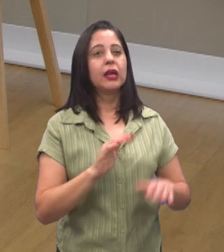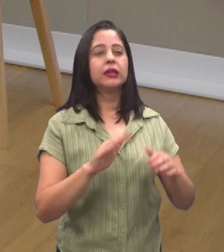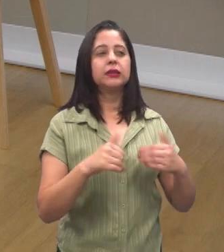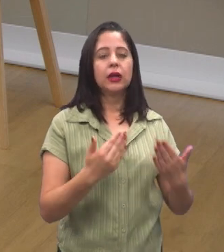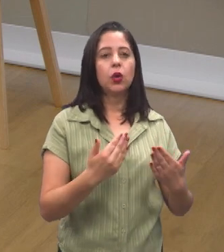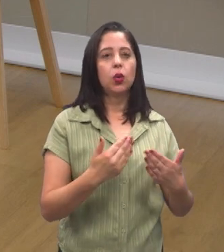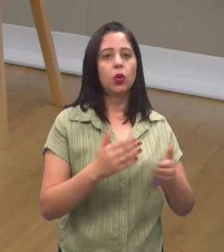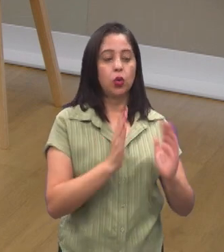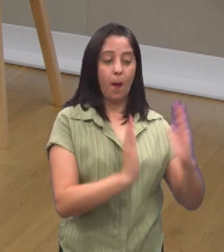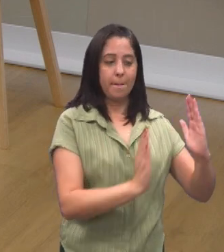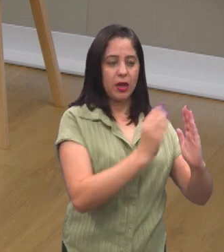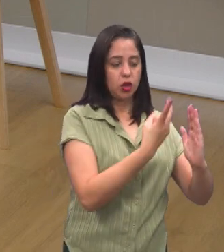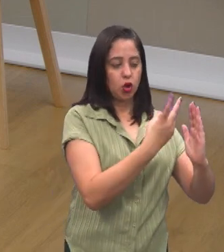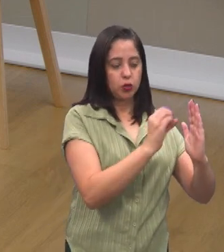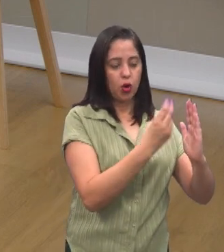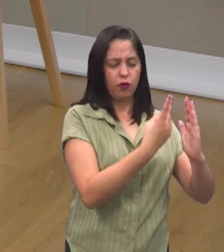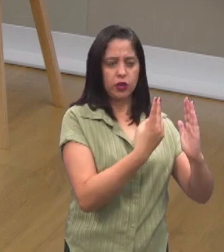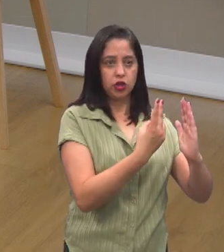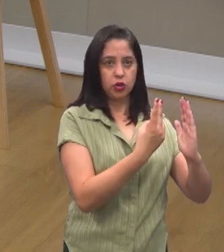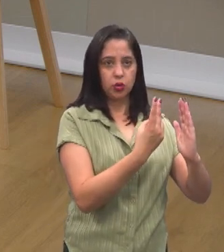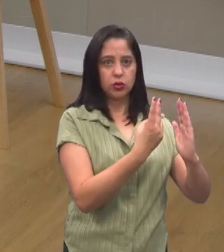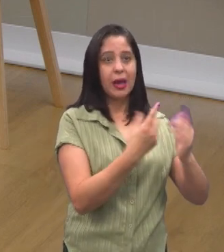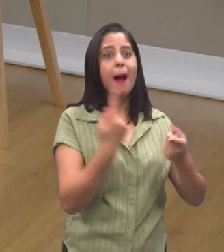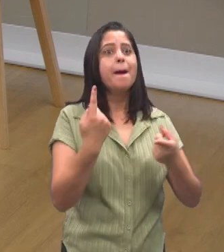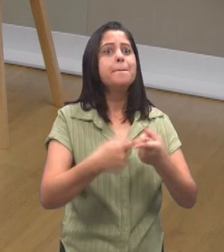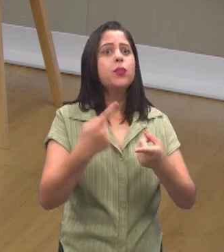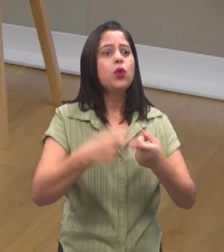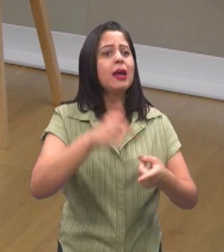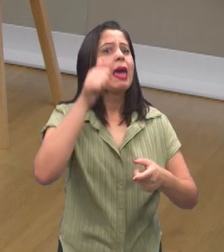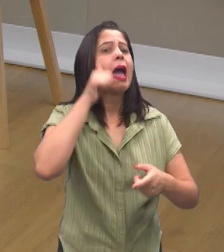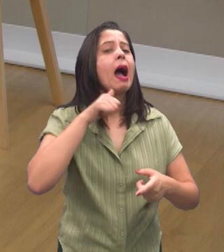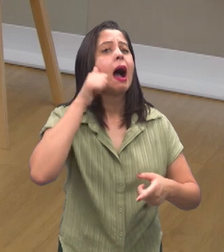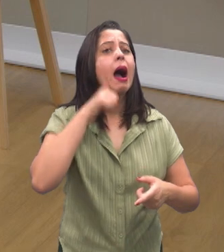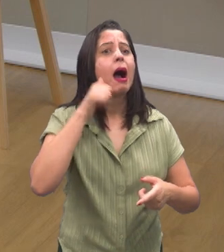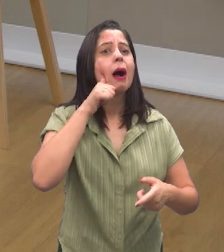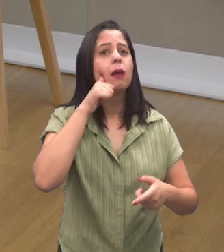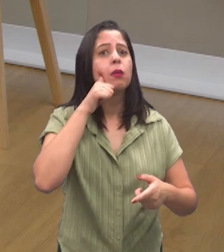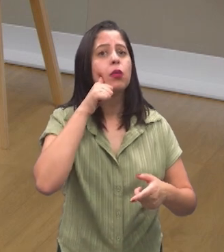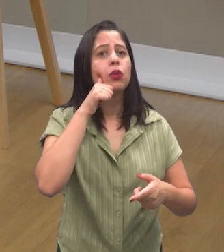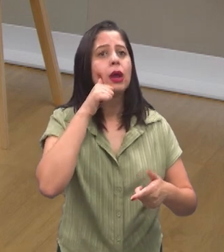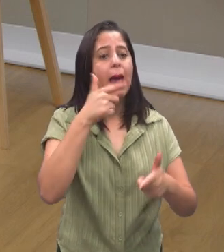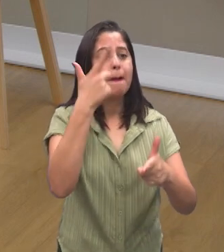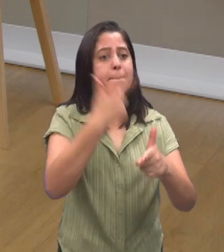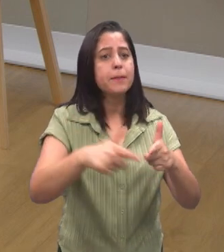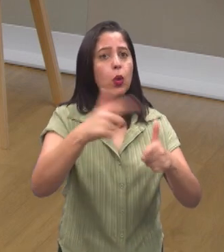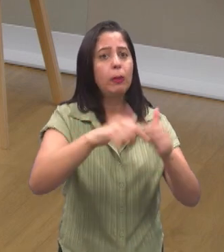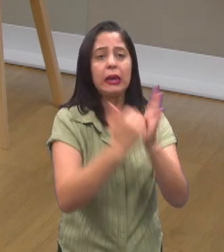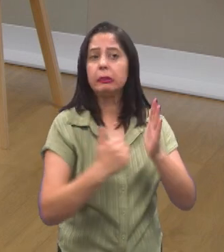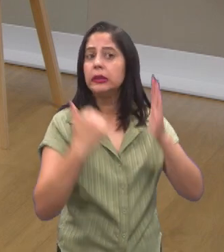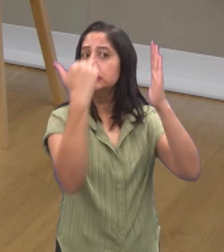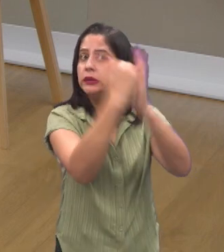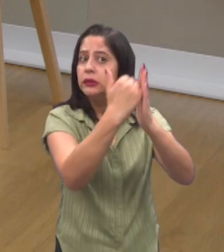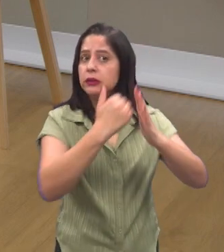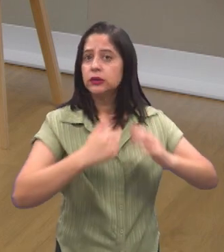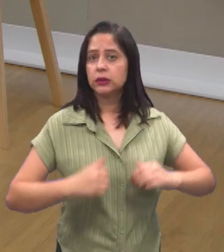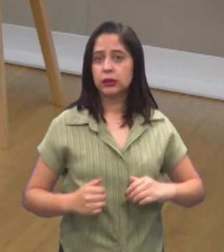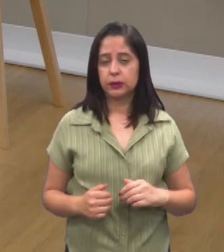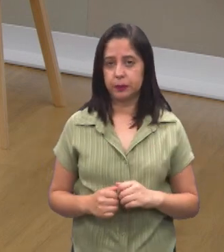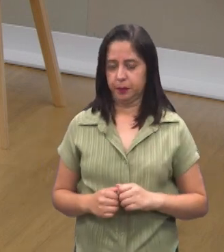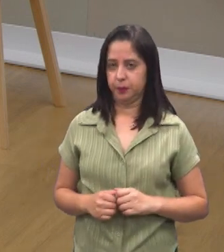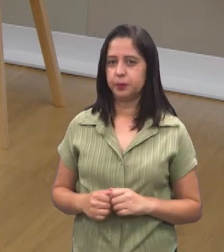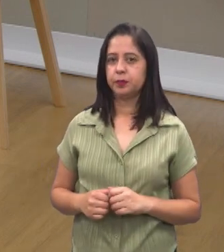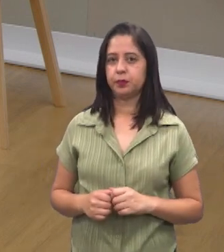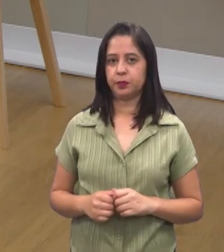começou a valer desde 2022. Por que as mulheres têm mais problemas cardiovasculares do que os homens?